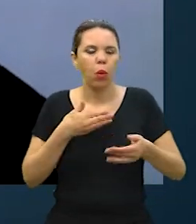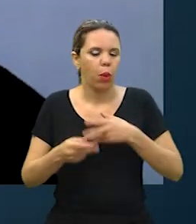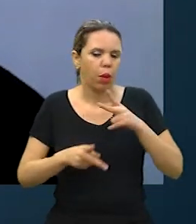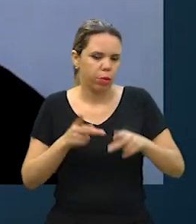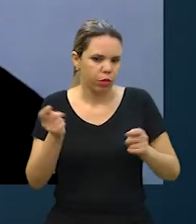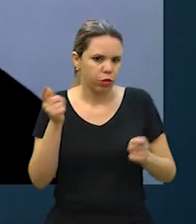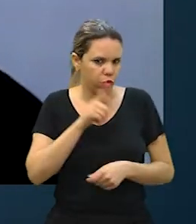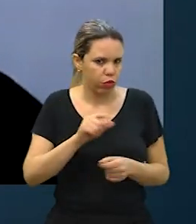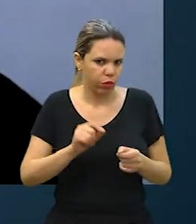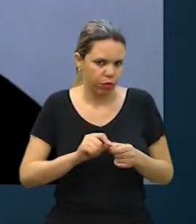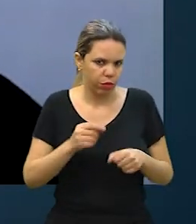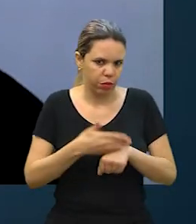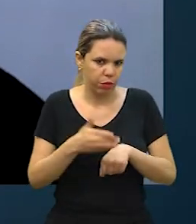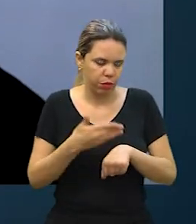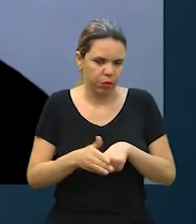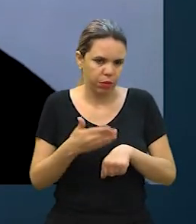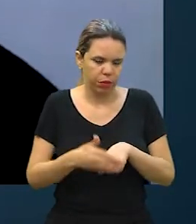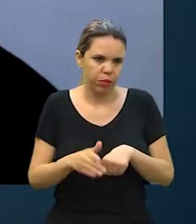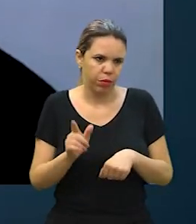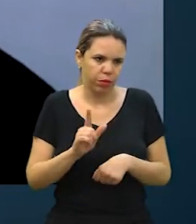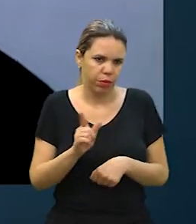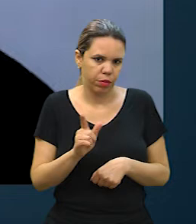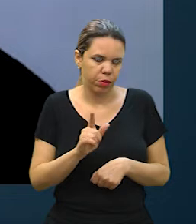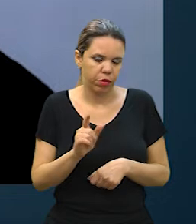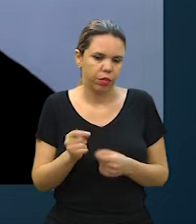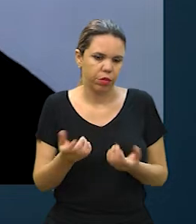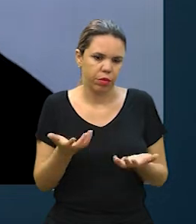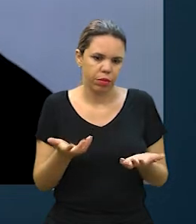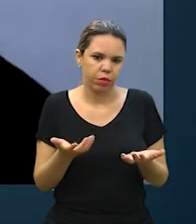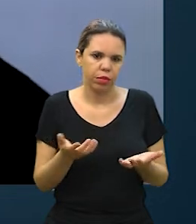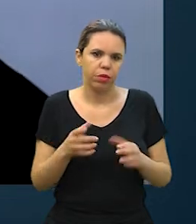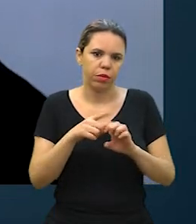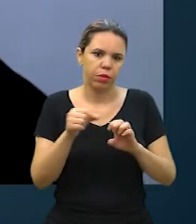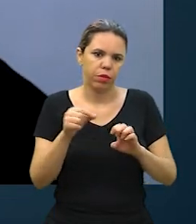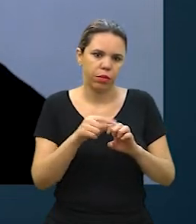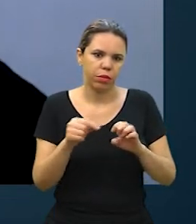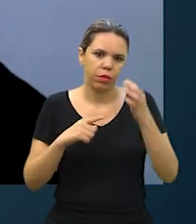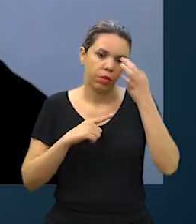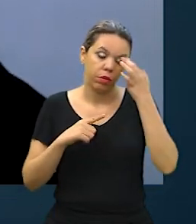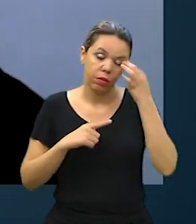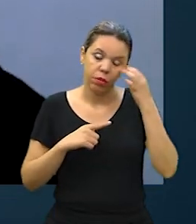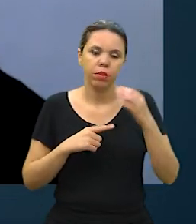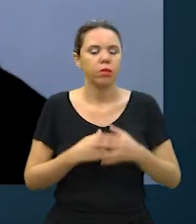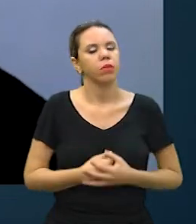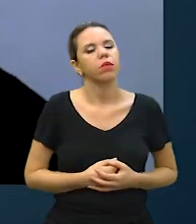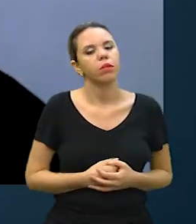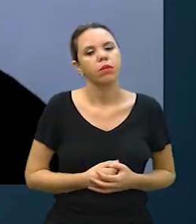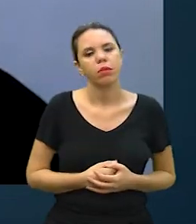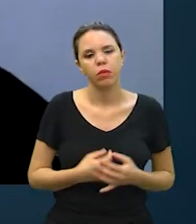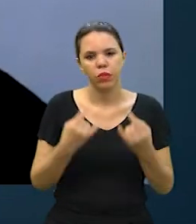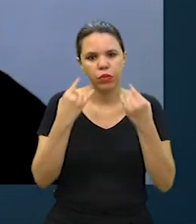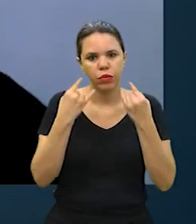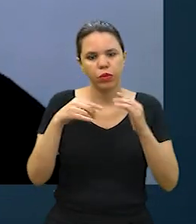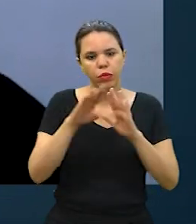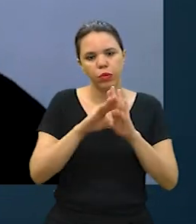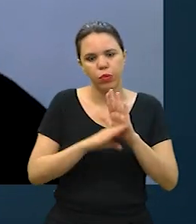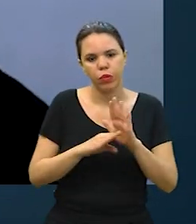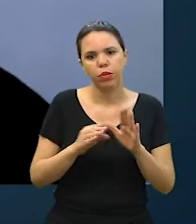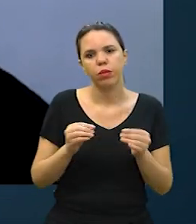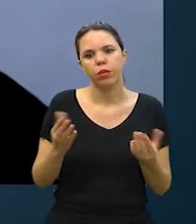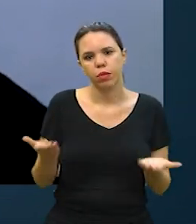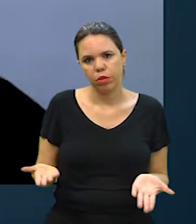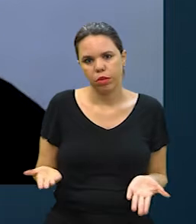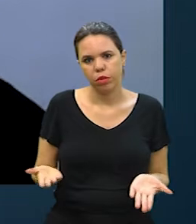pessoa, a gente consegue fazer o treinamento, claro, que queira empreender, que tenha sangue nos olhos, que siga os critérios que a gente